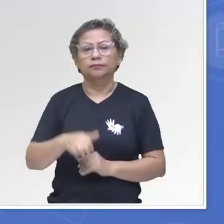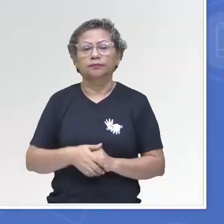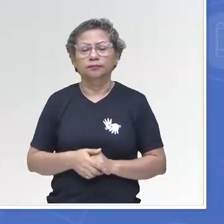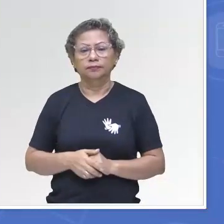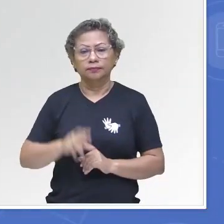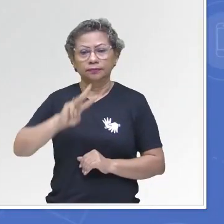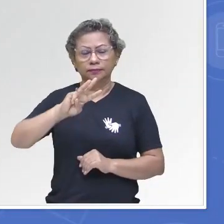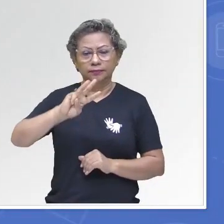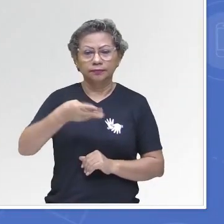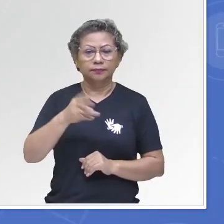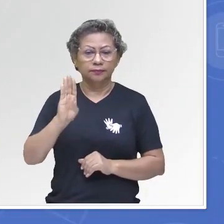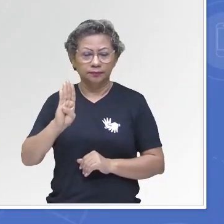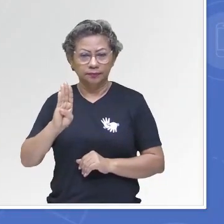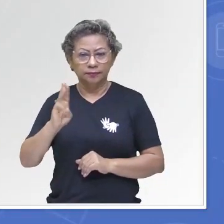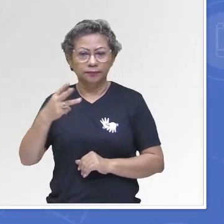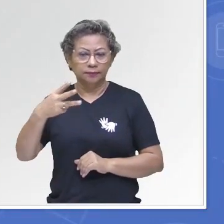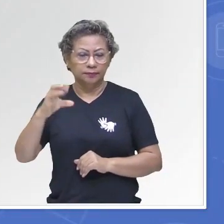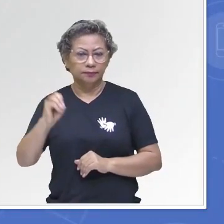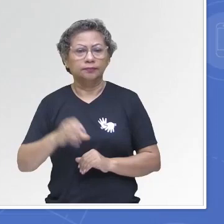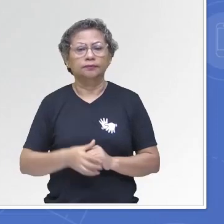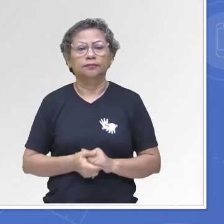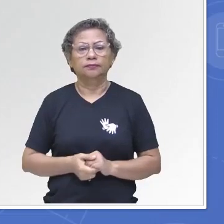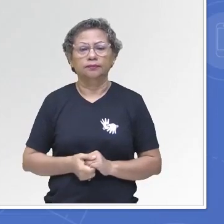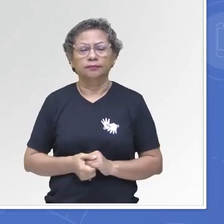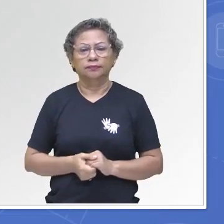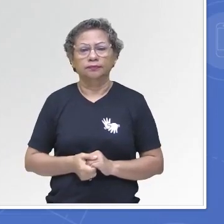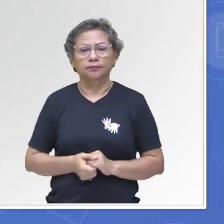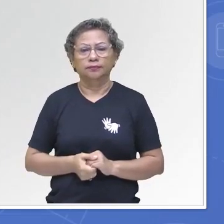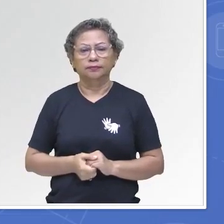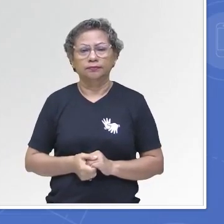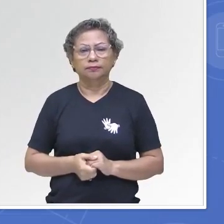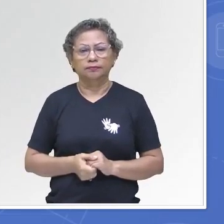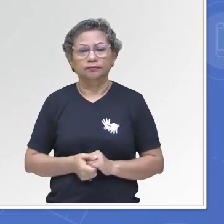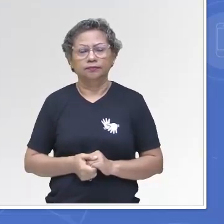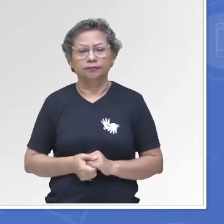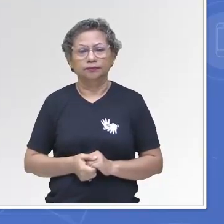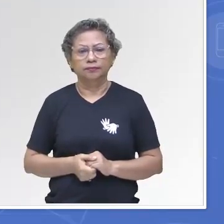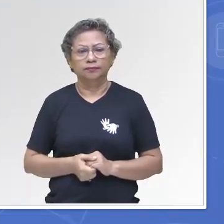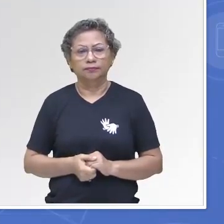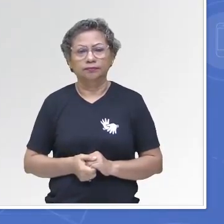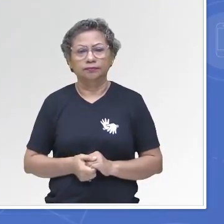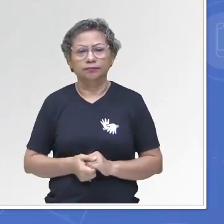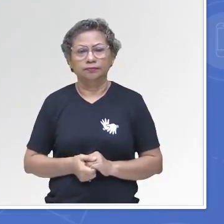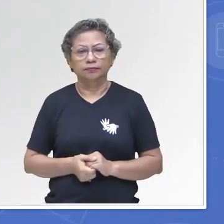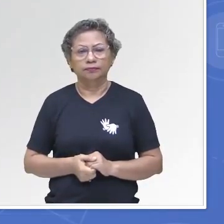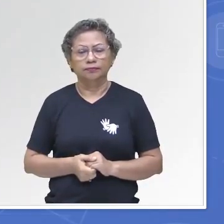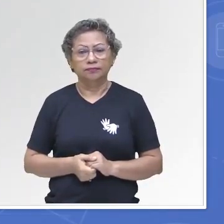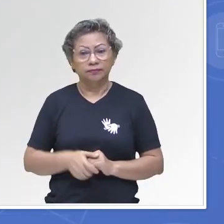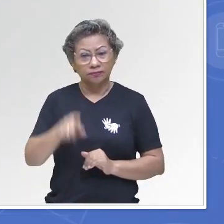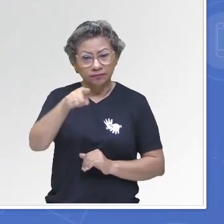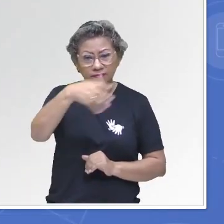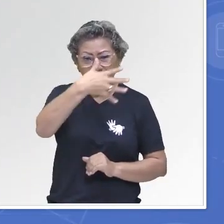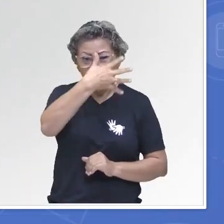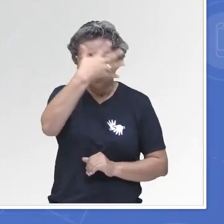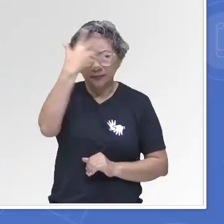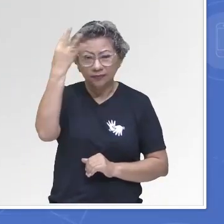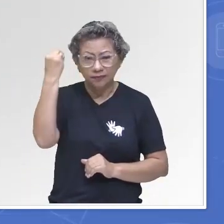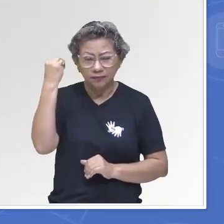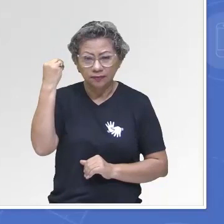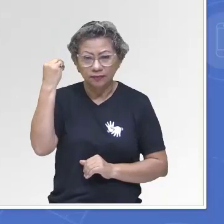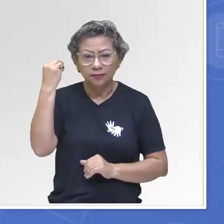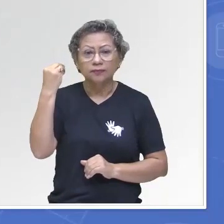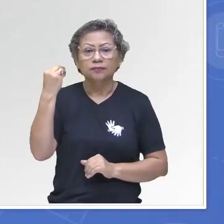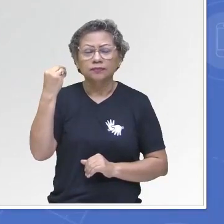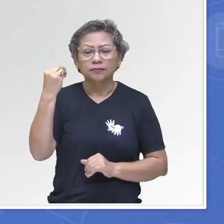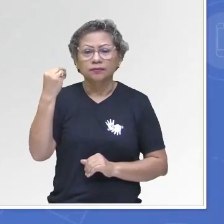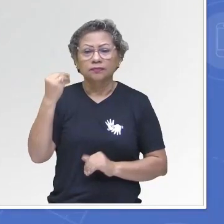letra B, 30. População 3.000 e a amostra 30. Vocês estão falando, esquecendo de mencionar aí de onde vocês são,